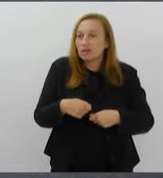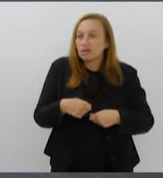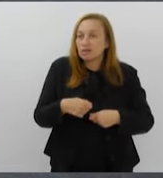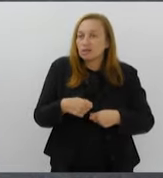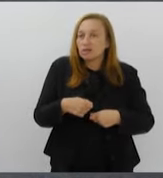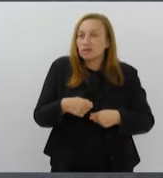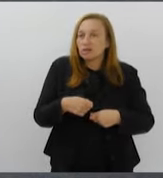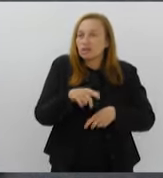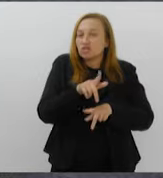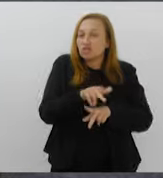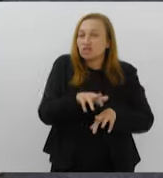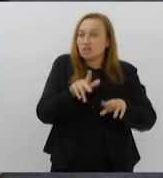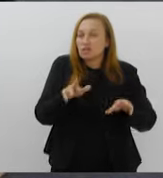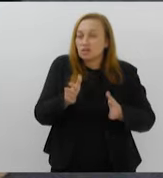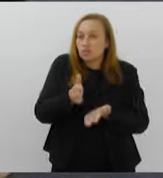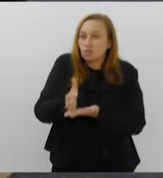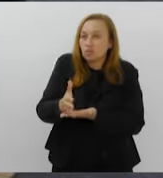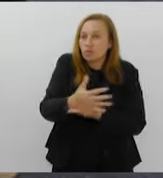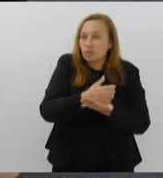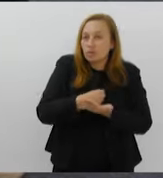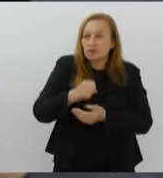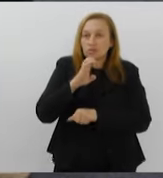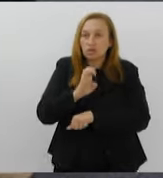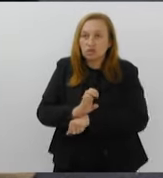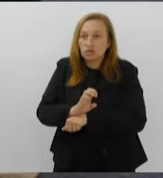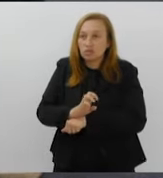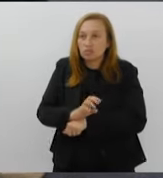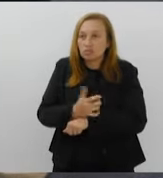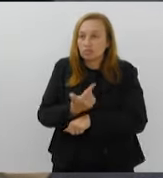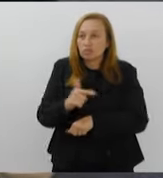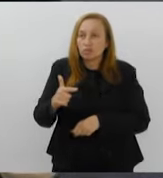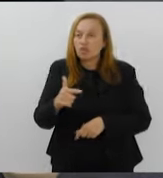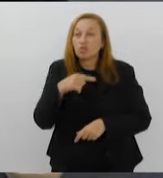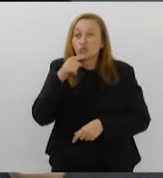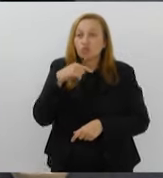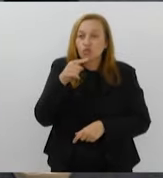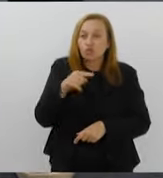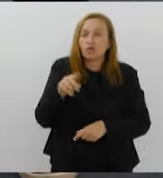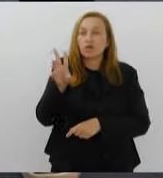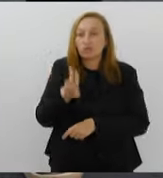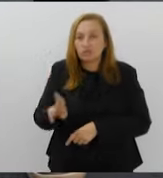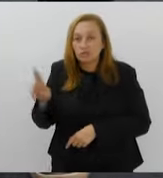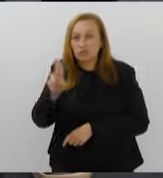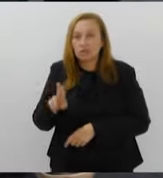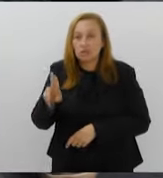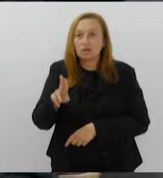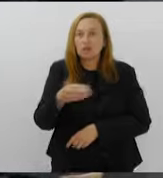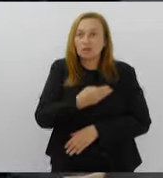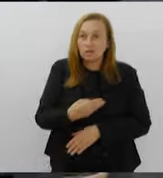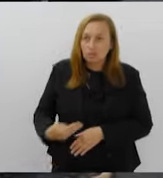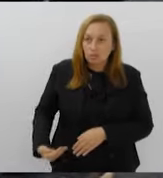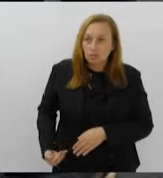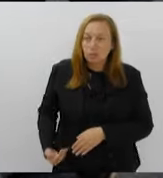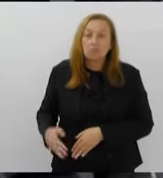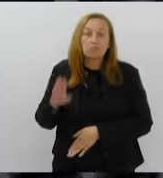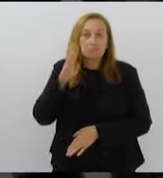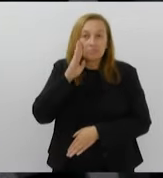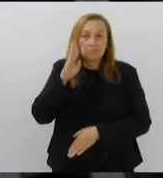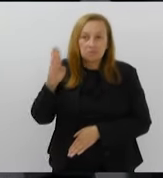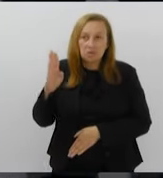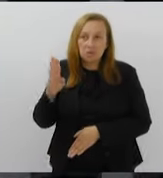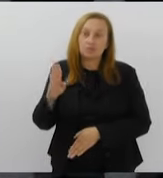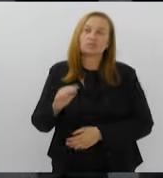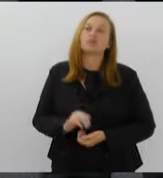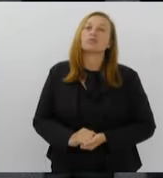e diversificar a arrecadação do Estado, não há nenhuma dúvida que as universidades públicas são fundamental